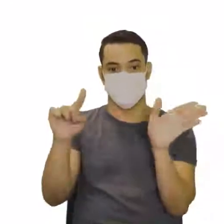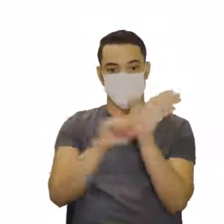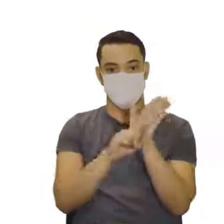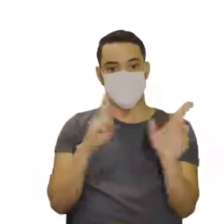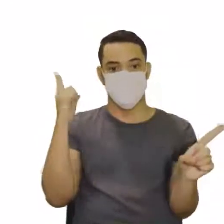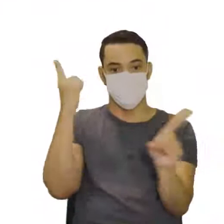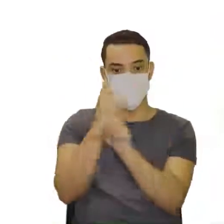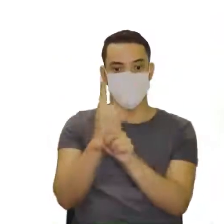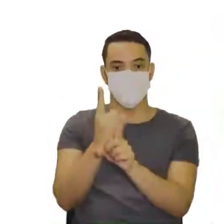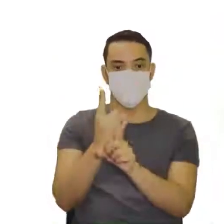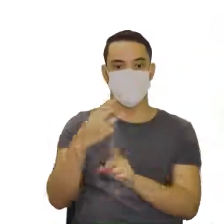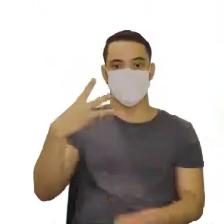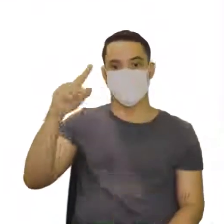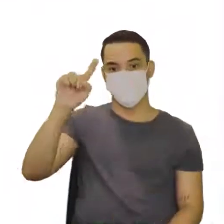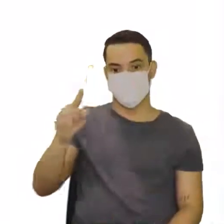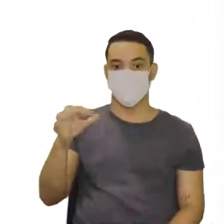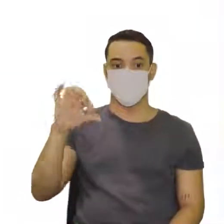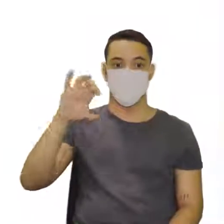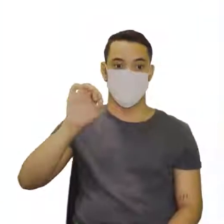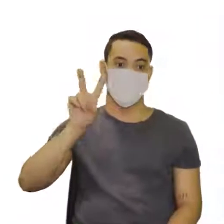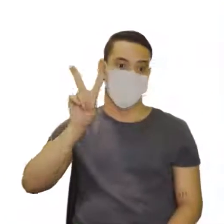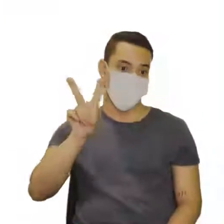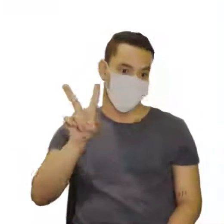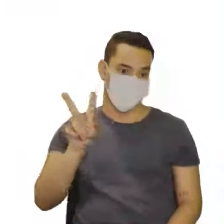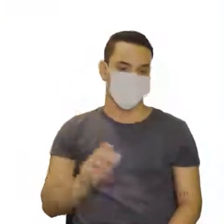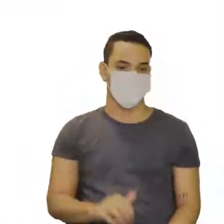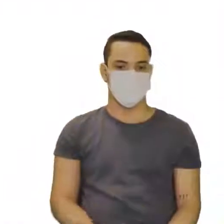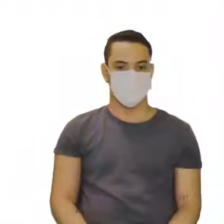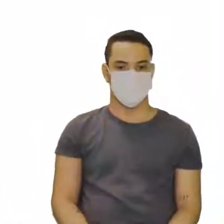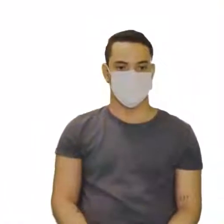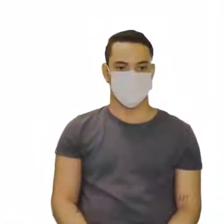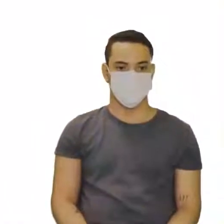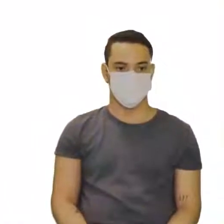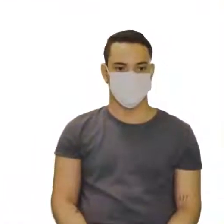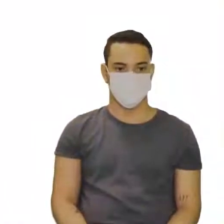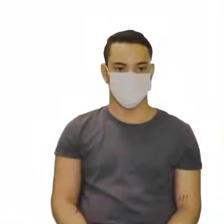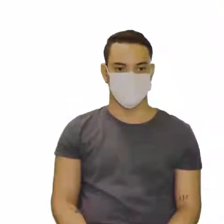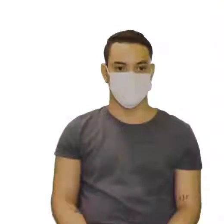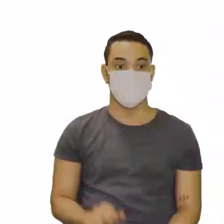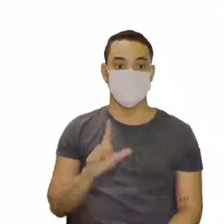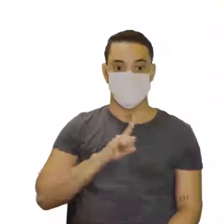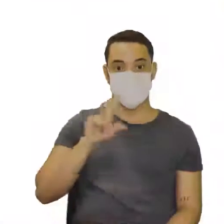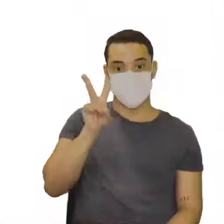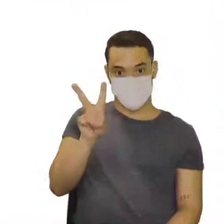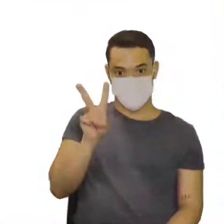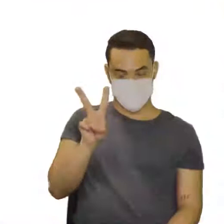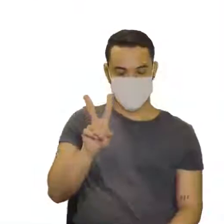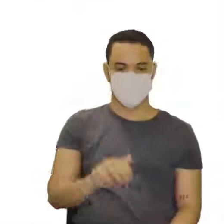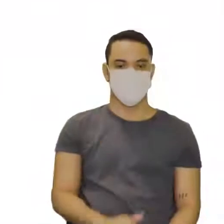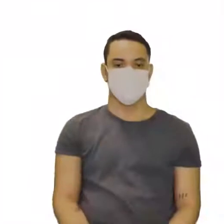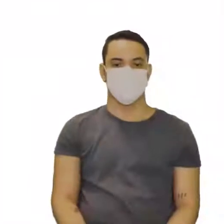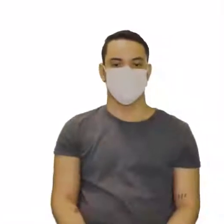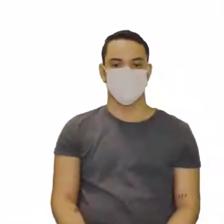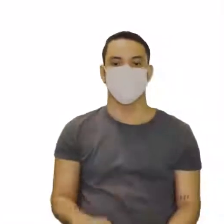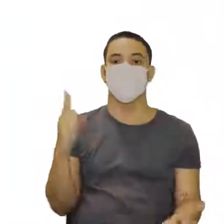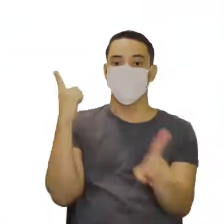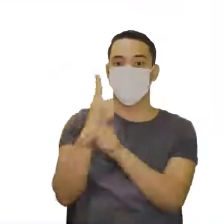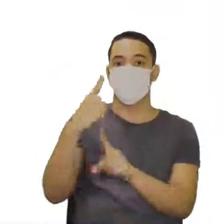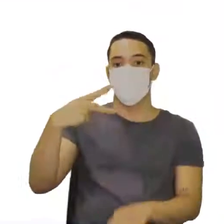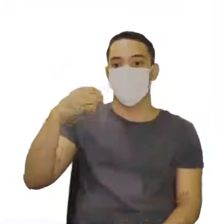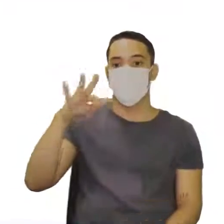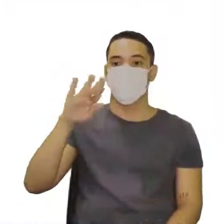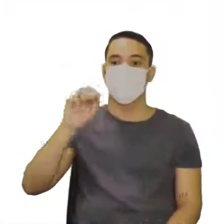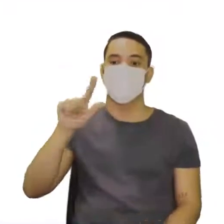achar a força contra-eletromotriz de 90 volts. Então aqui nós temos duas alternativas. Para achar a potência, o que a